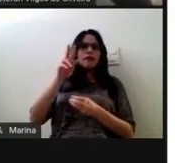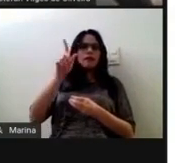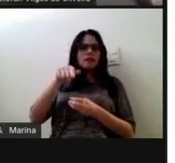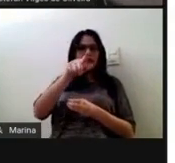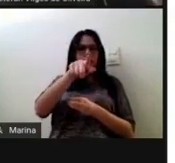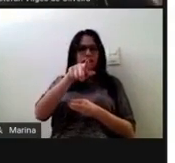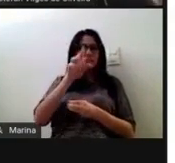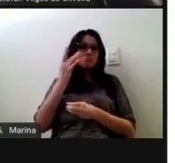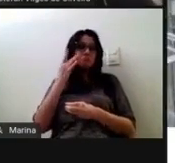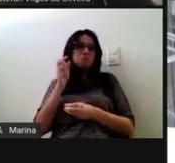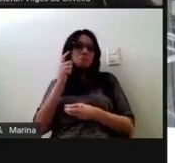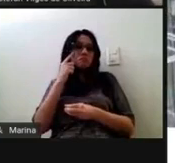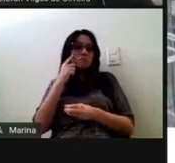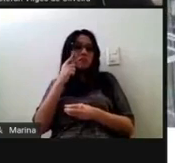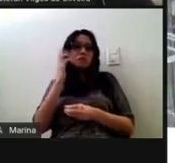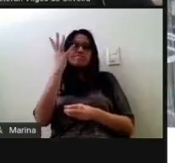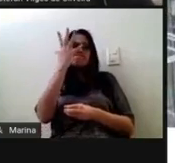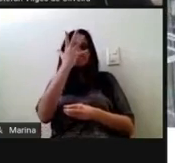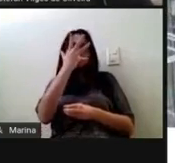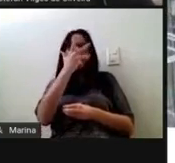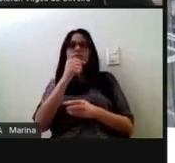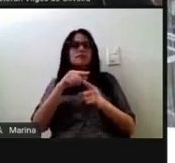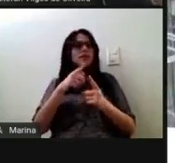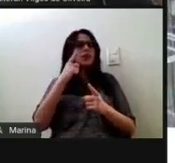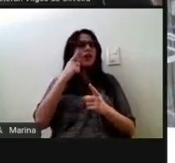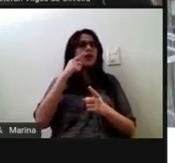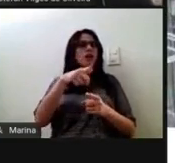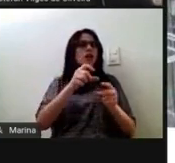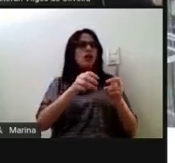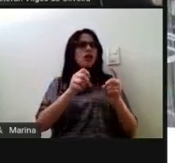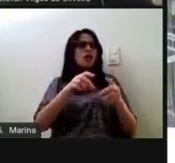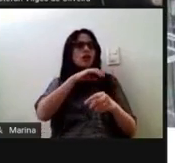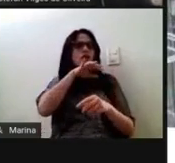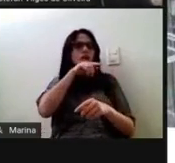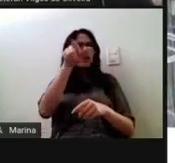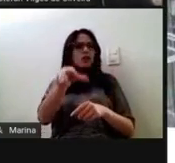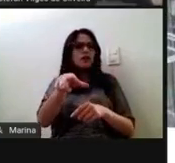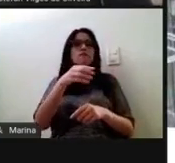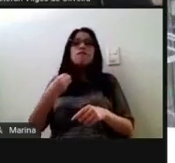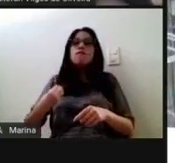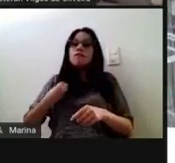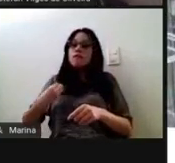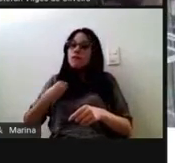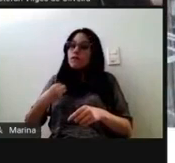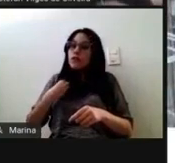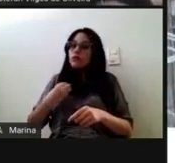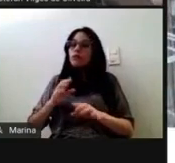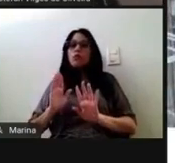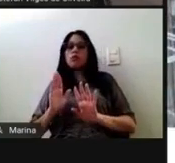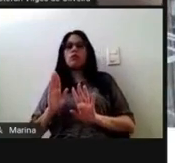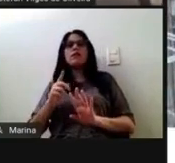lugar muito bonito, um ponto turístico, mas nós temos venda de animais vivos, sejam animais domésticos